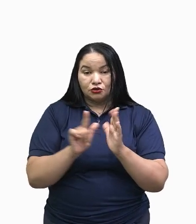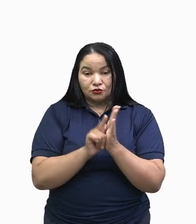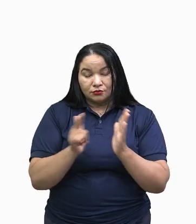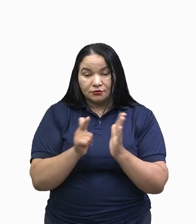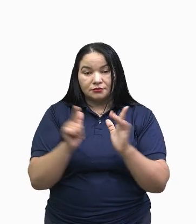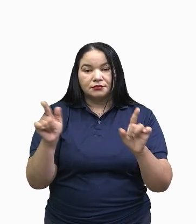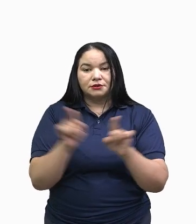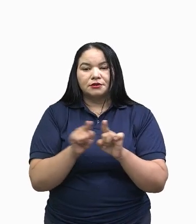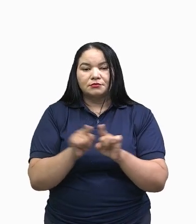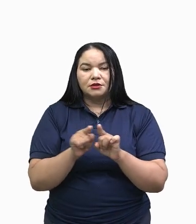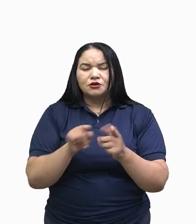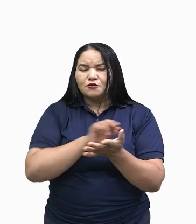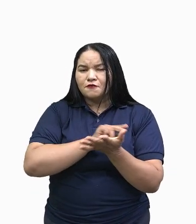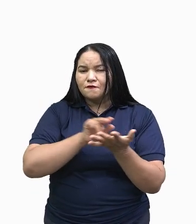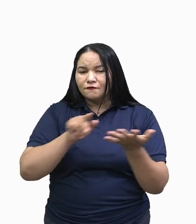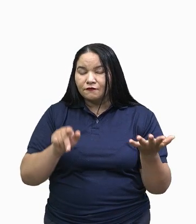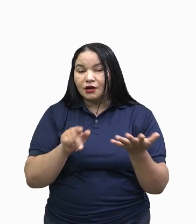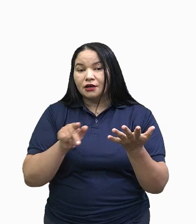aquele